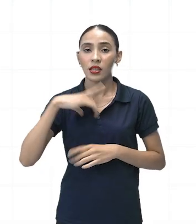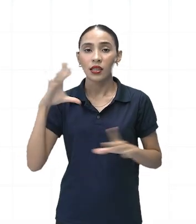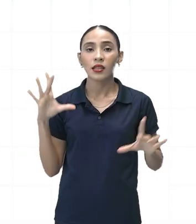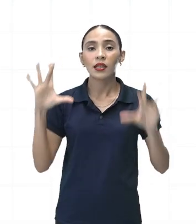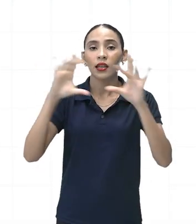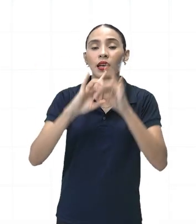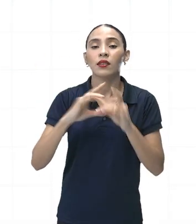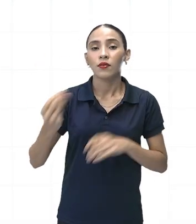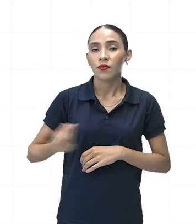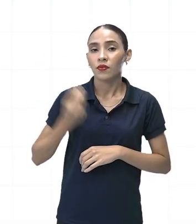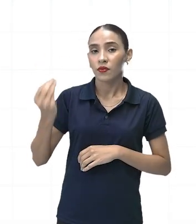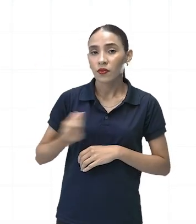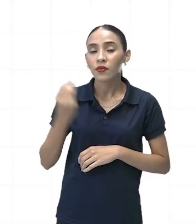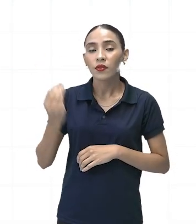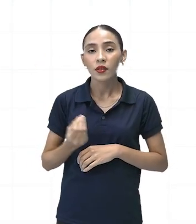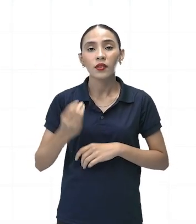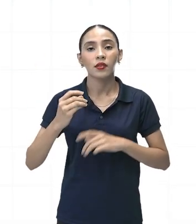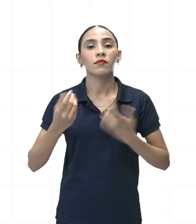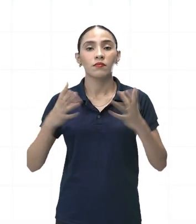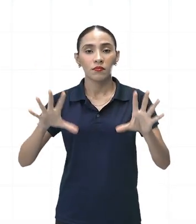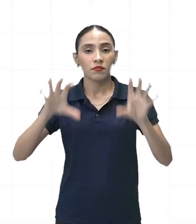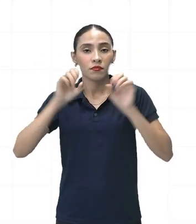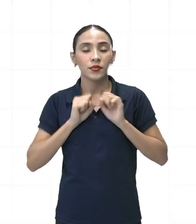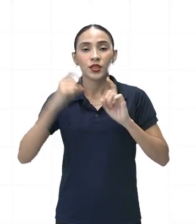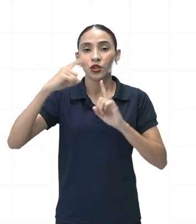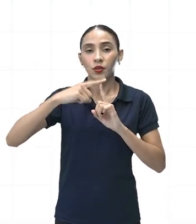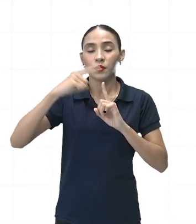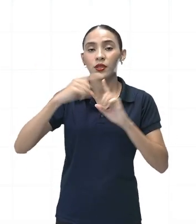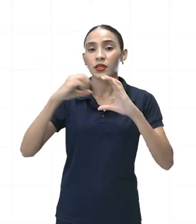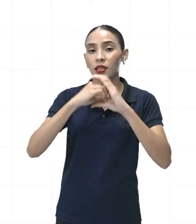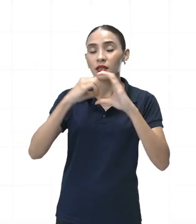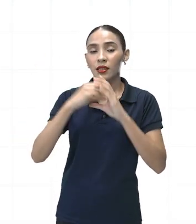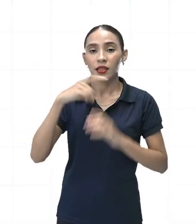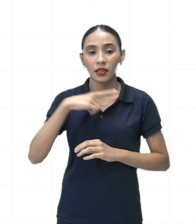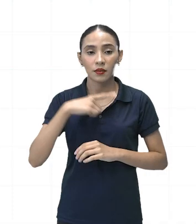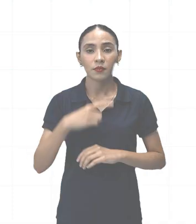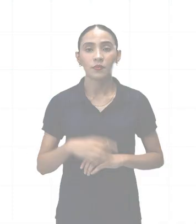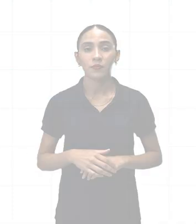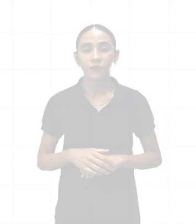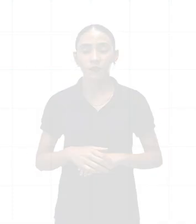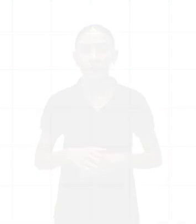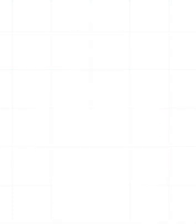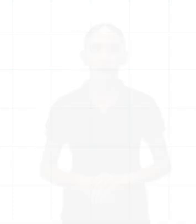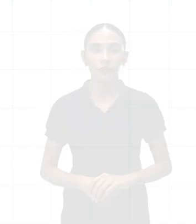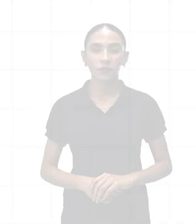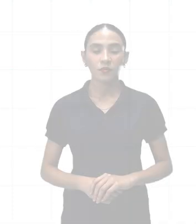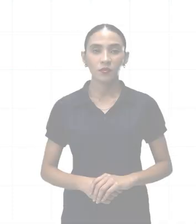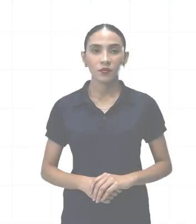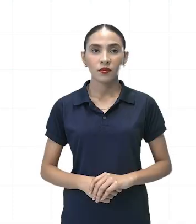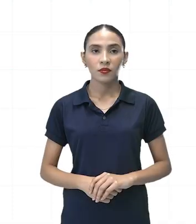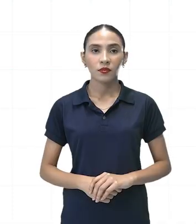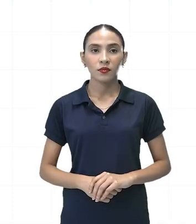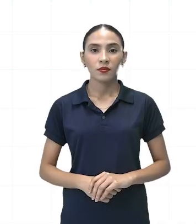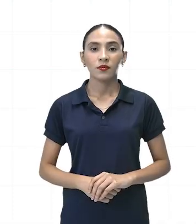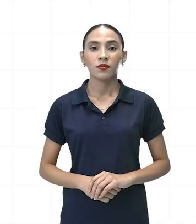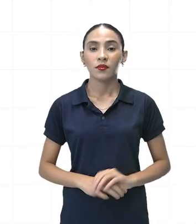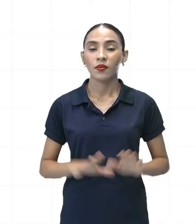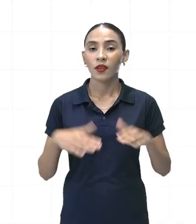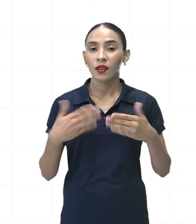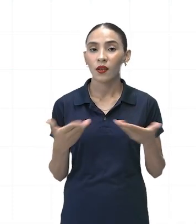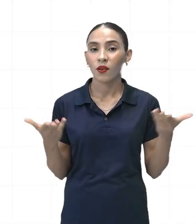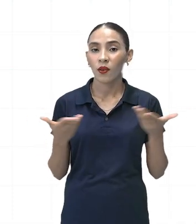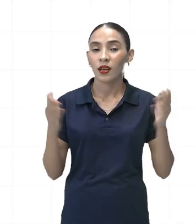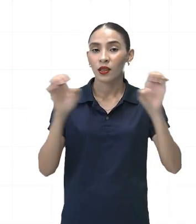está intimamente ligado à sobrevivência dos indivíduos que são formados por esse tipo de célula. Bem, vamos à estrutura